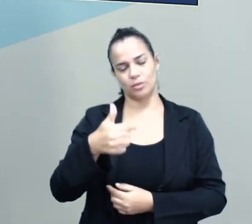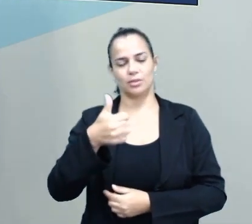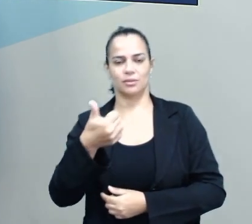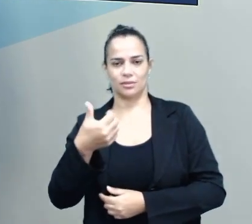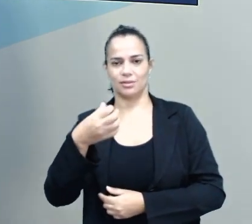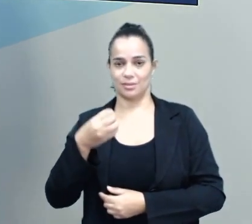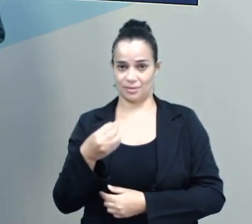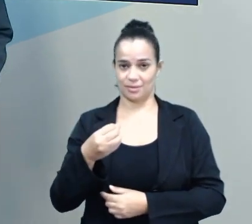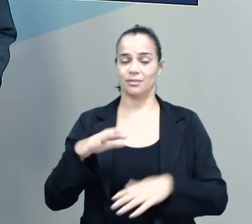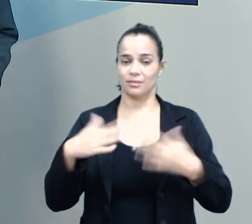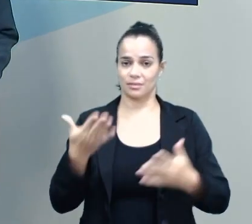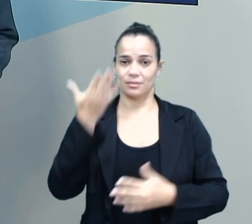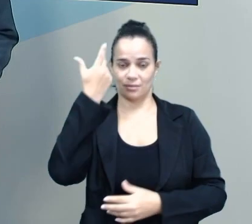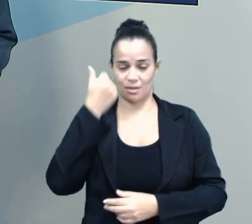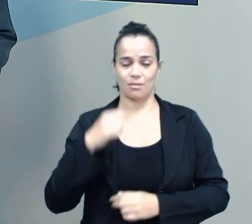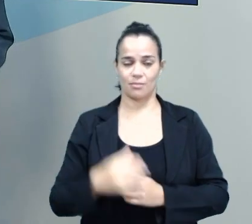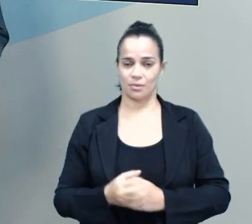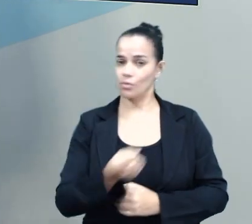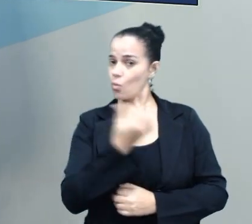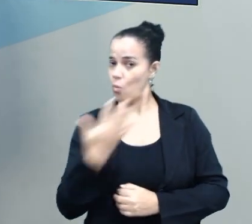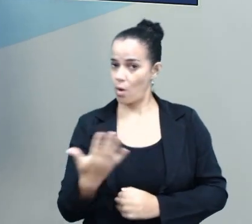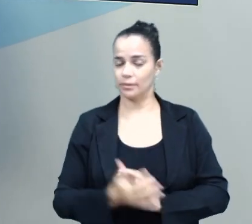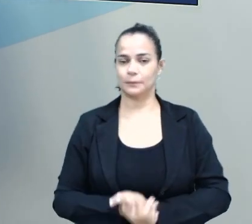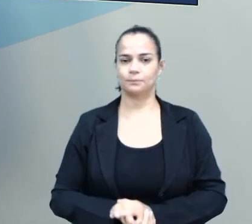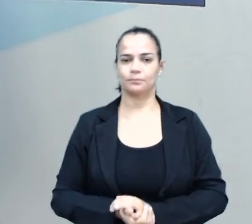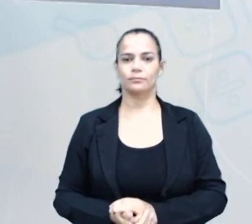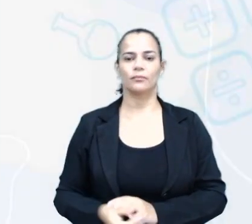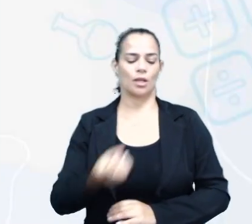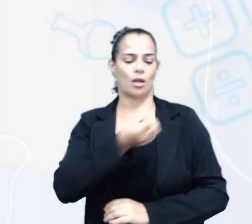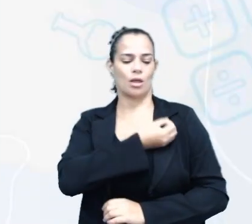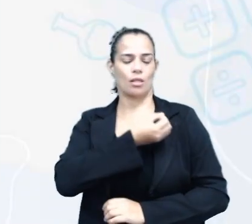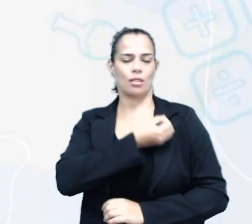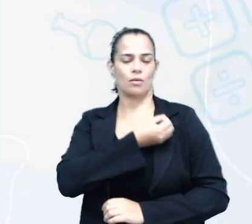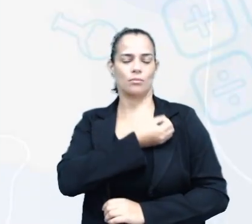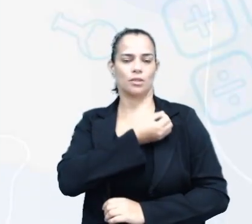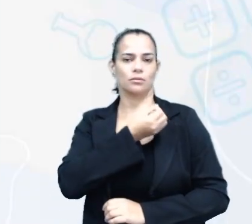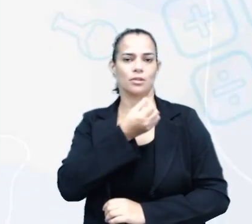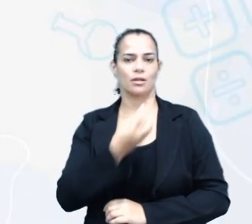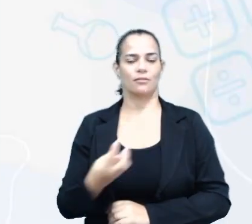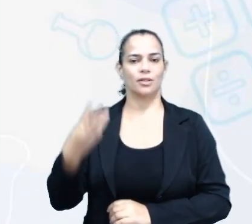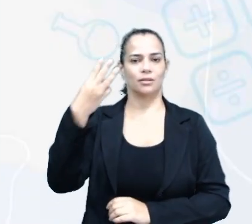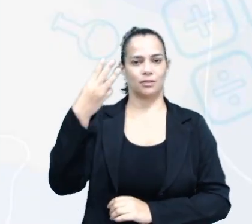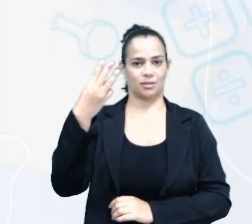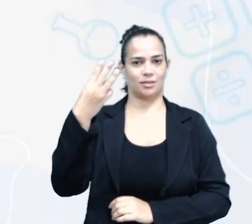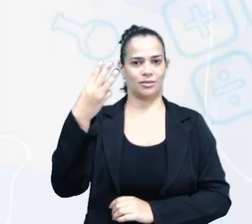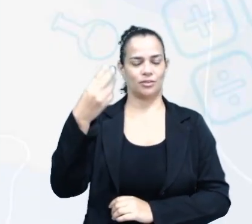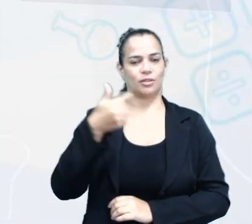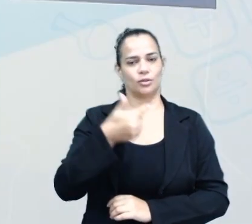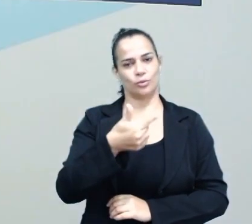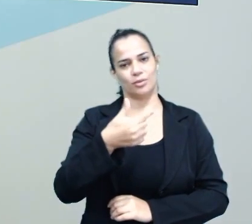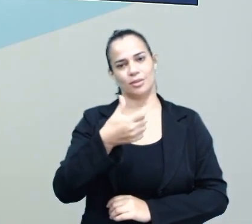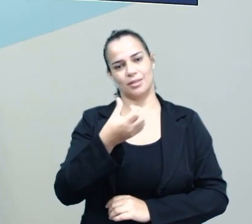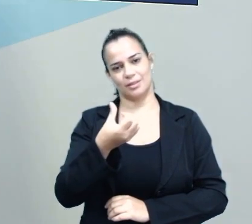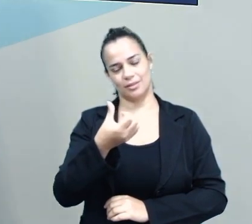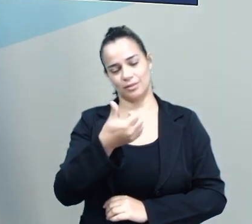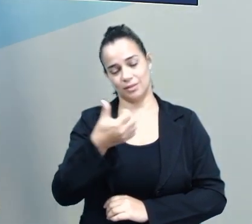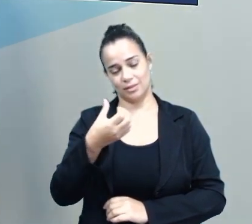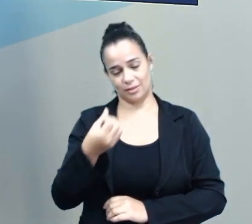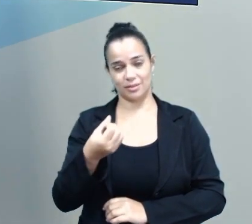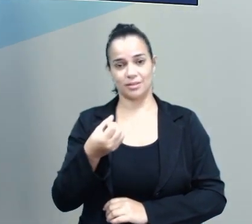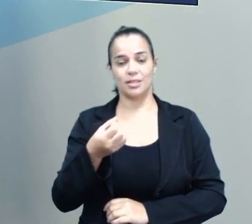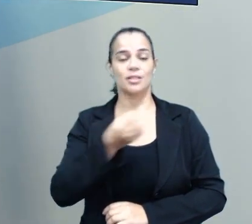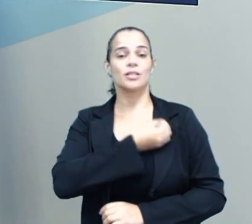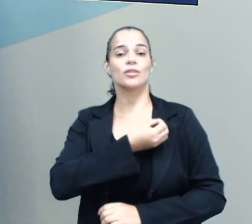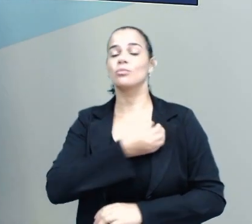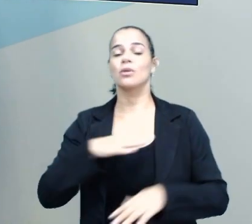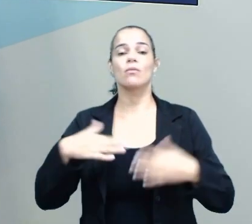Sabe quanto é? É um número que é elevado a 3 de 216. Esse número é 6.